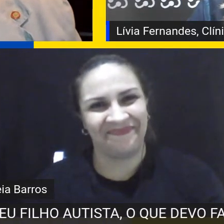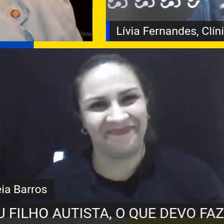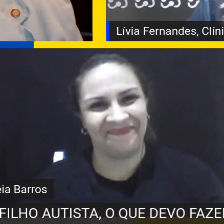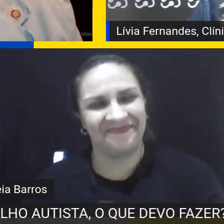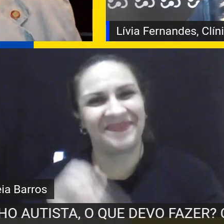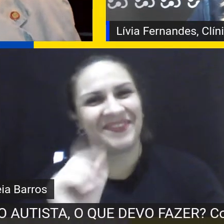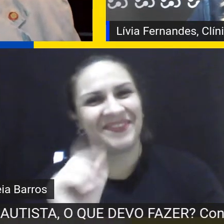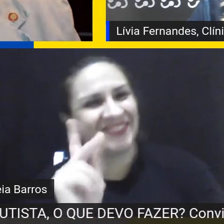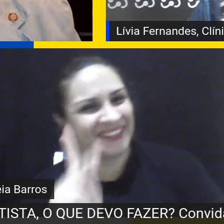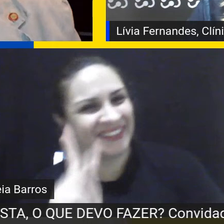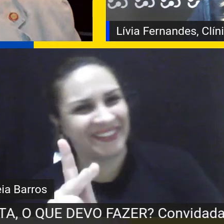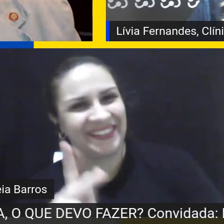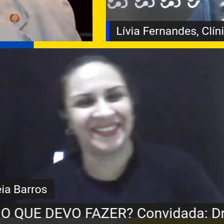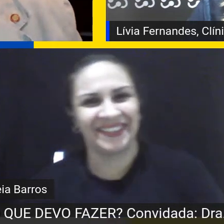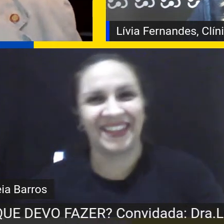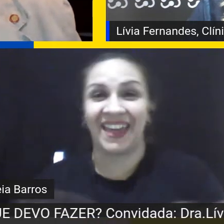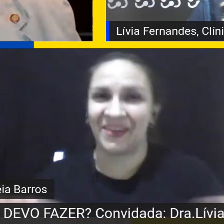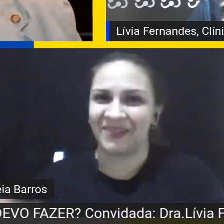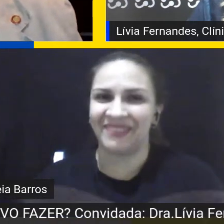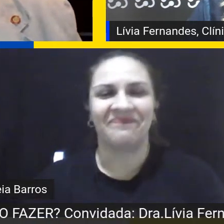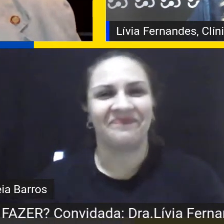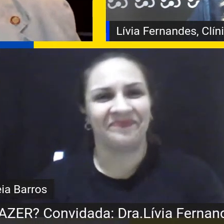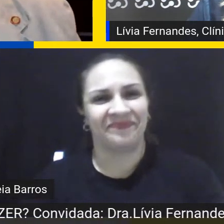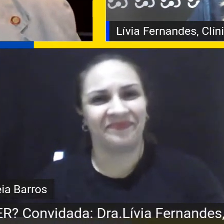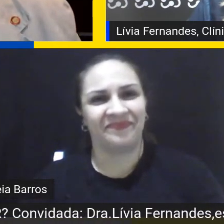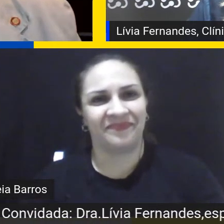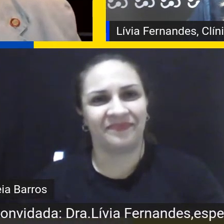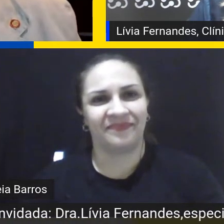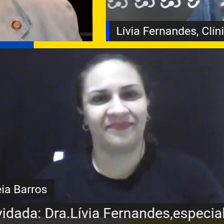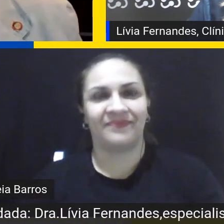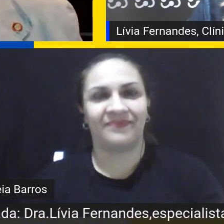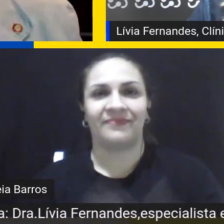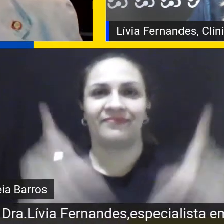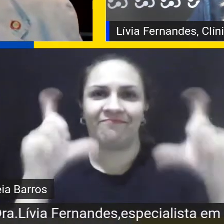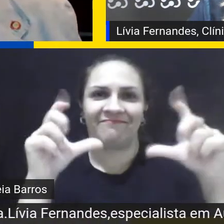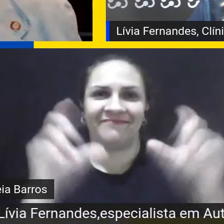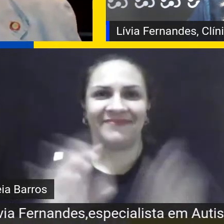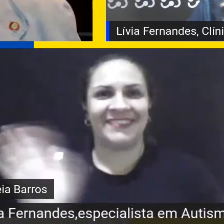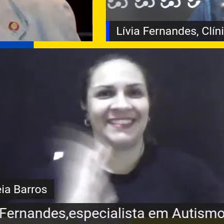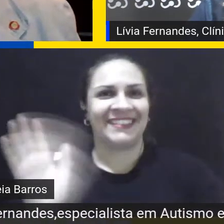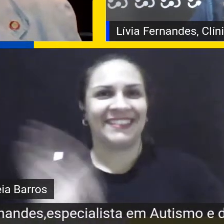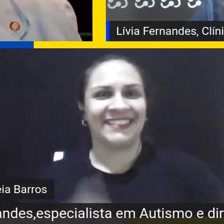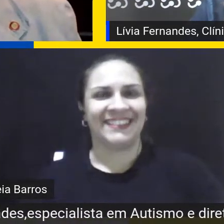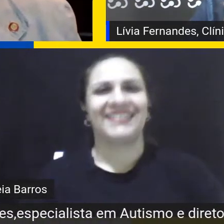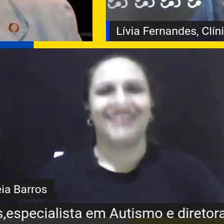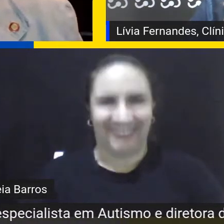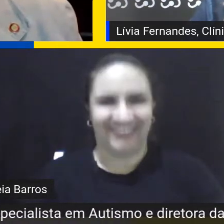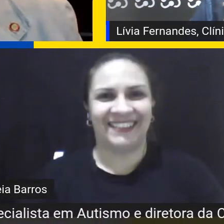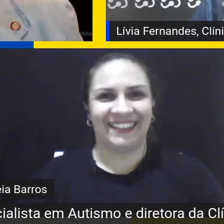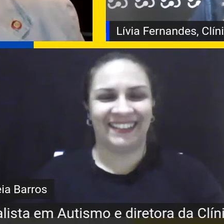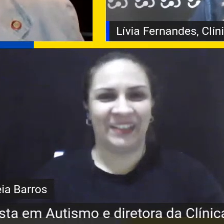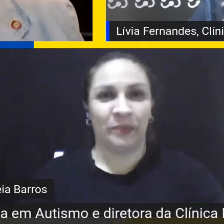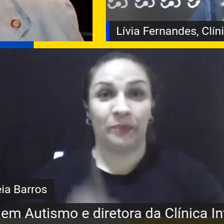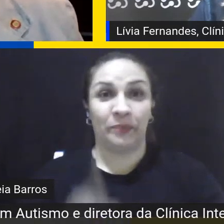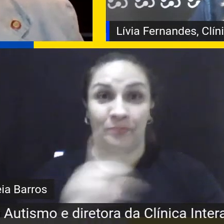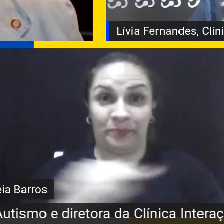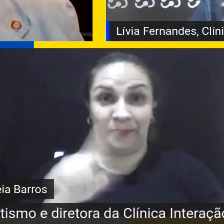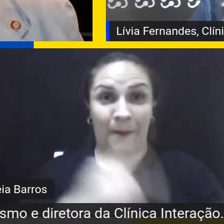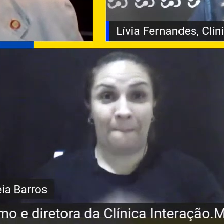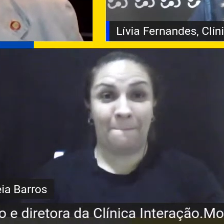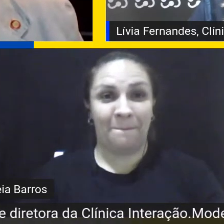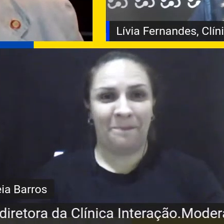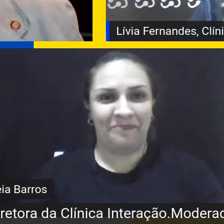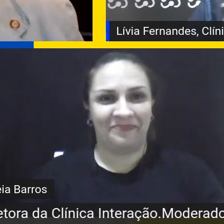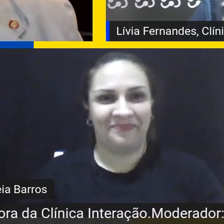Ok. E agora, como é praxe, nós vamos fazer a nossa foto, tá? Eu quero que vocês... A Andréia